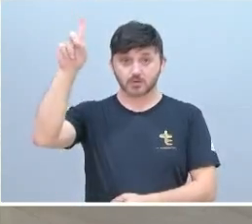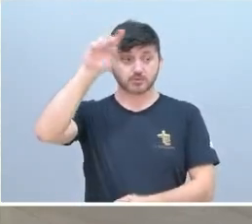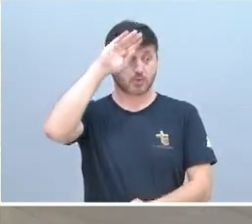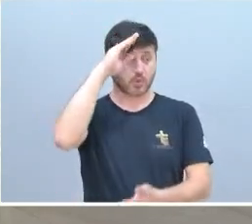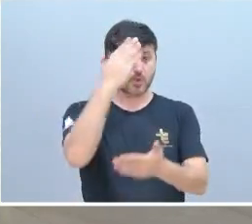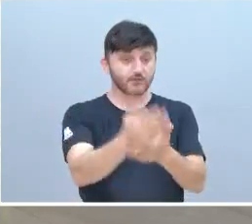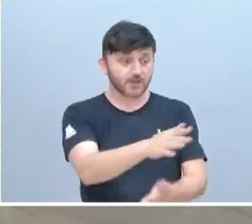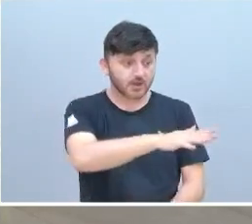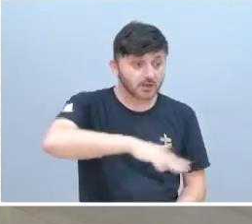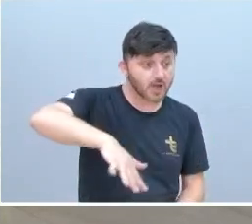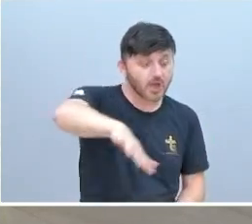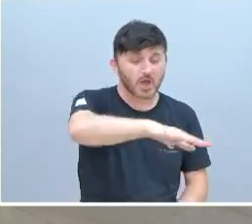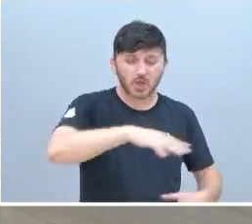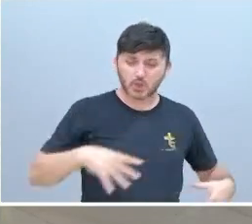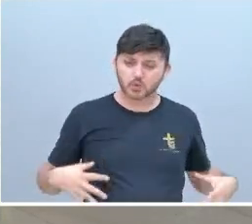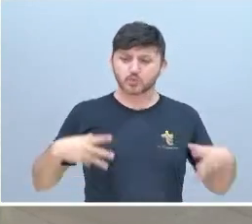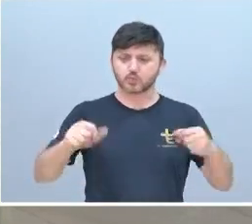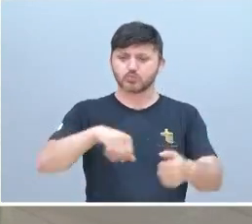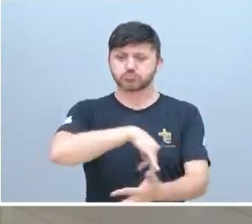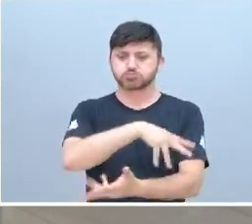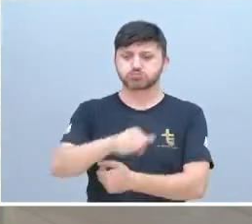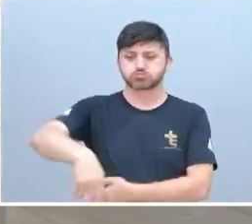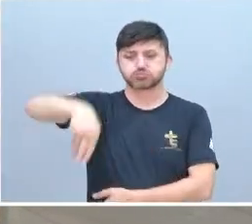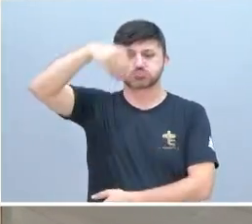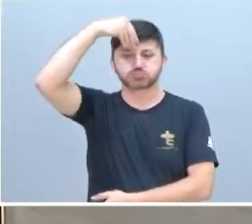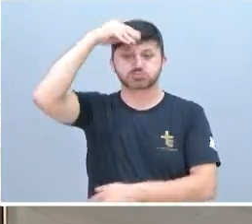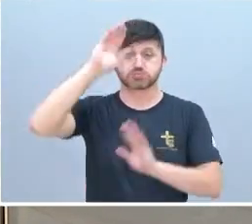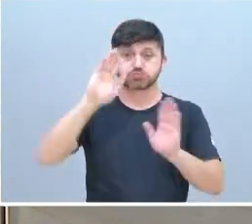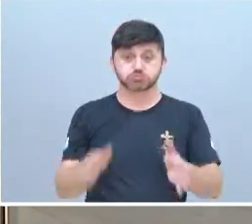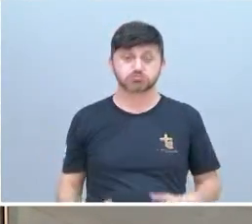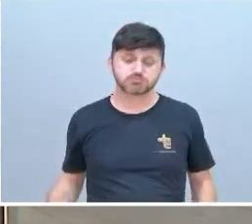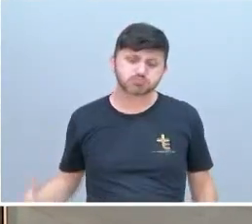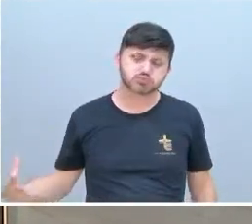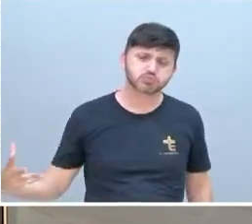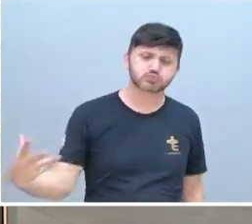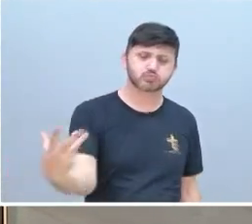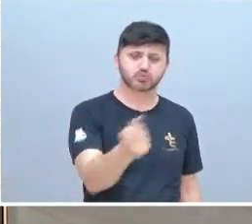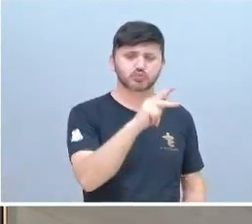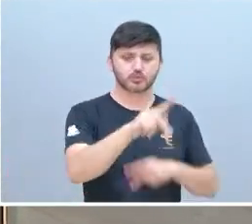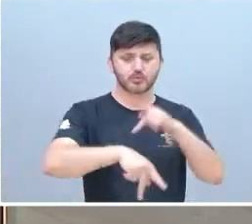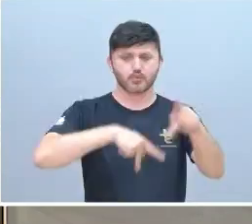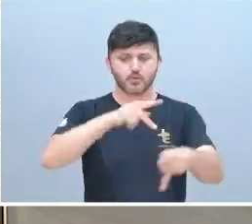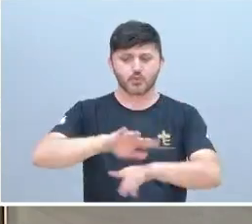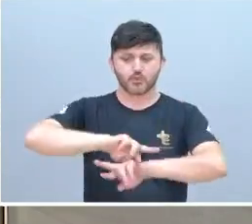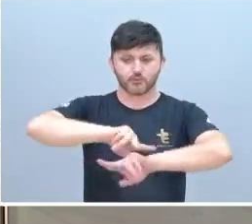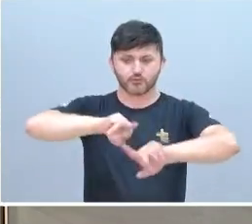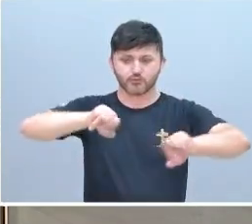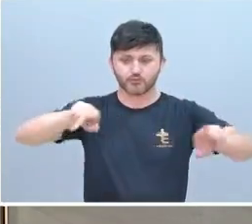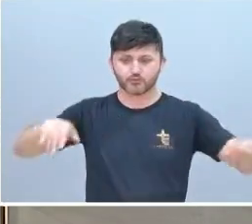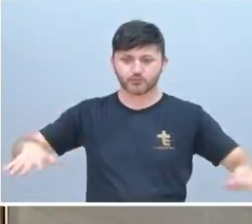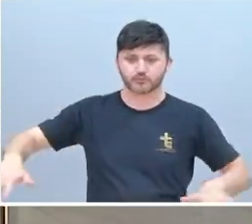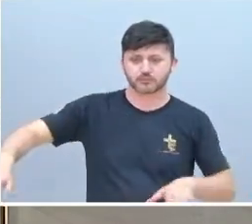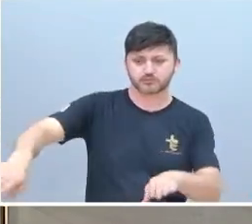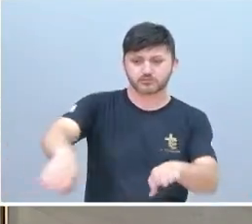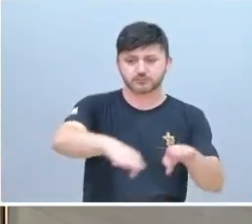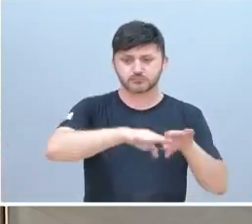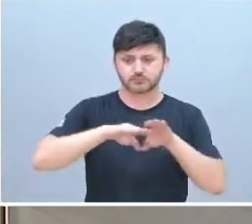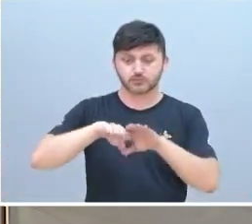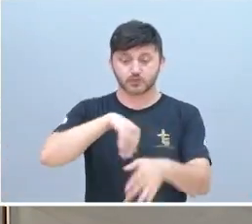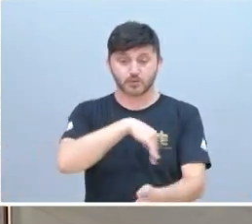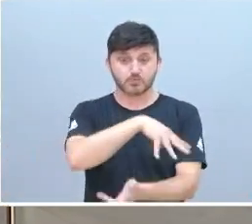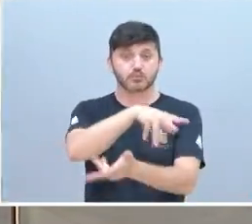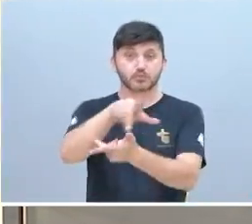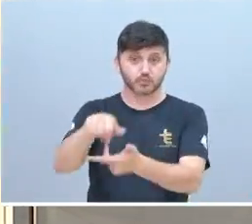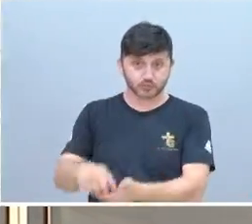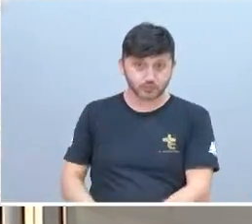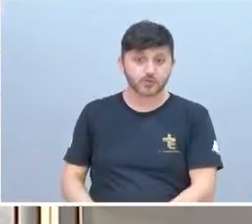confia a nós batizados, ela é para todos os povos, para todas as nações. É